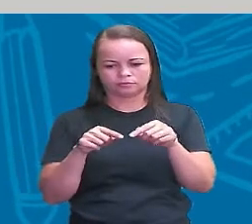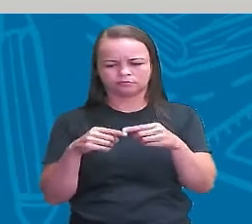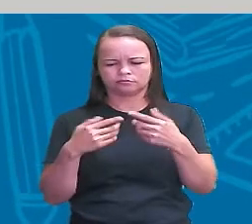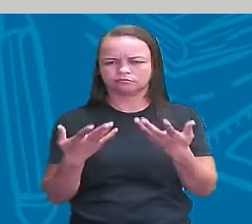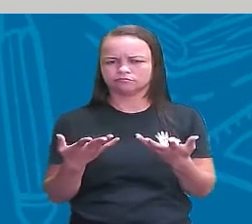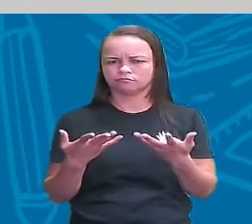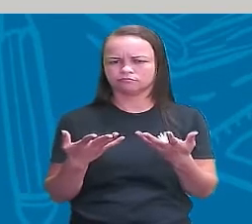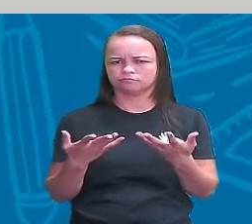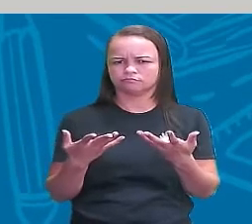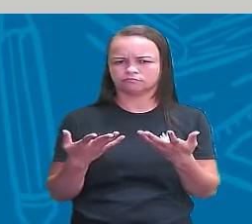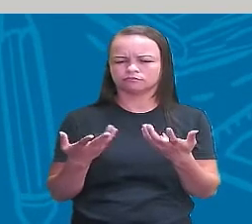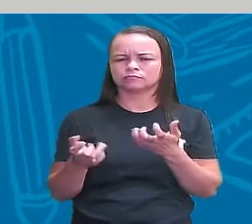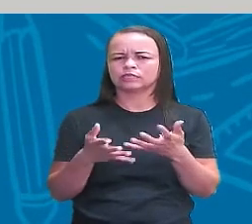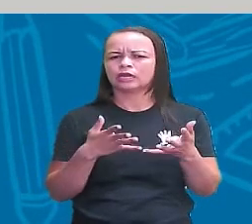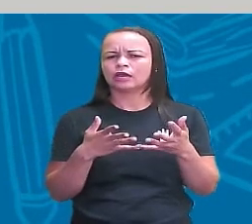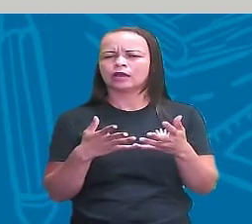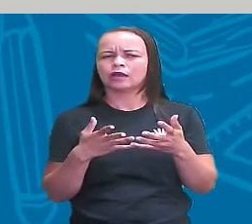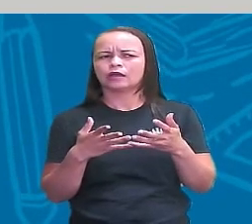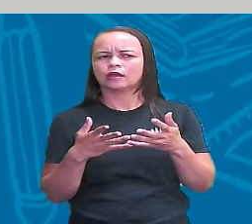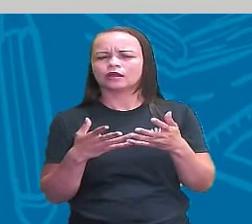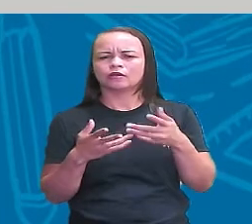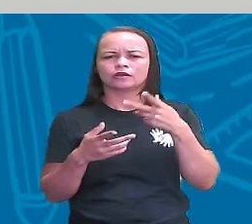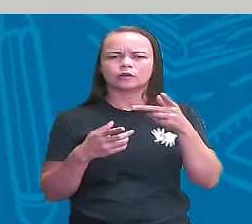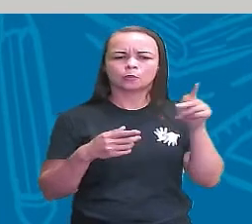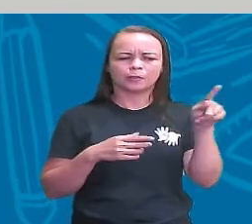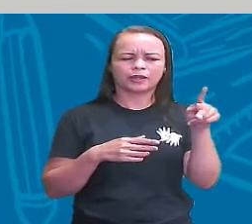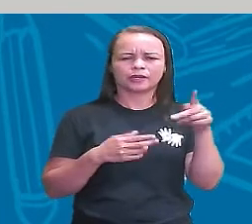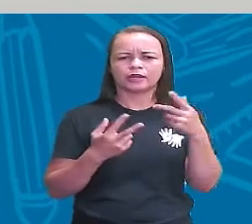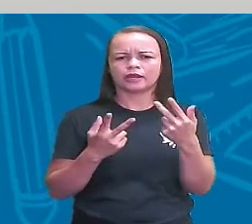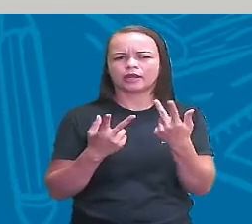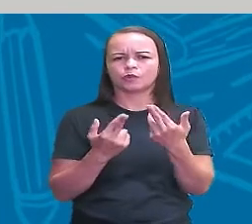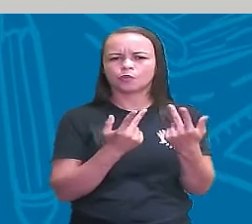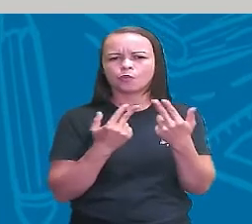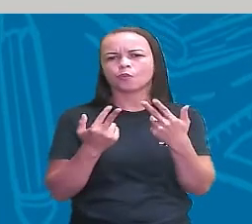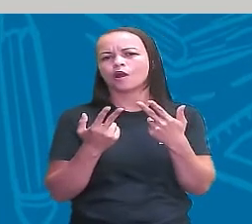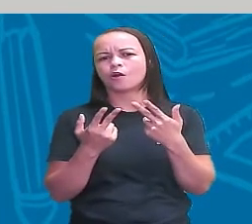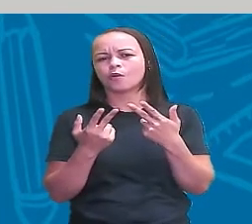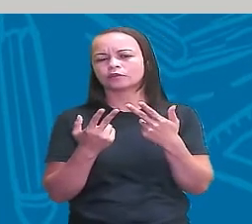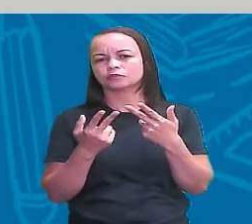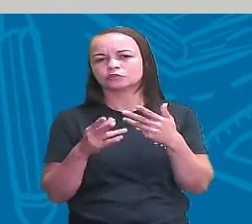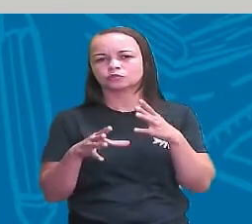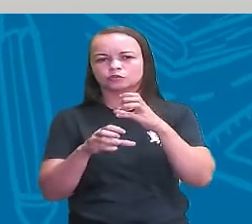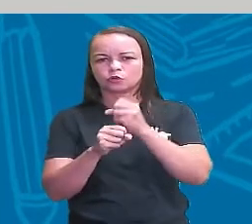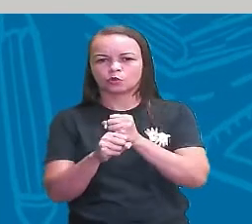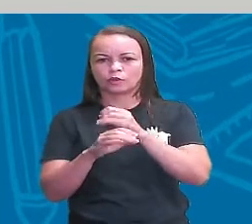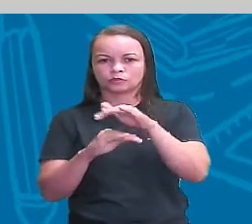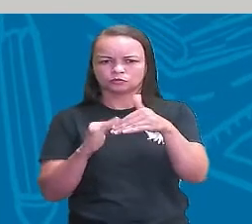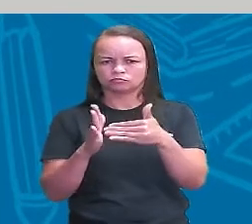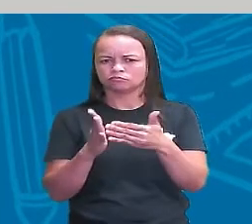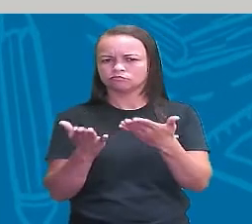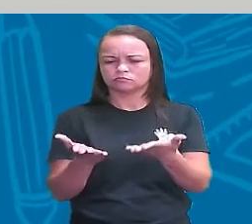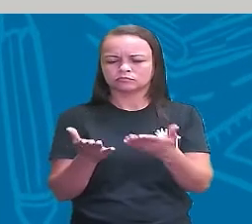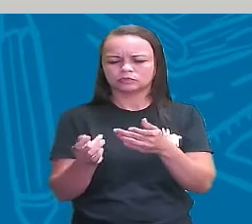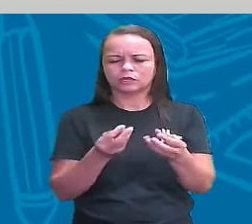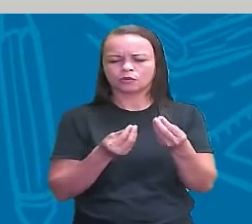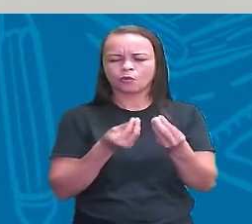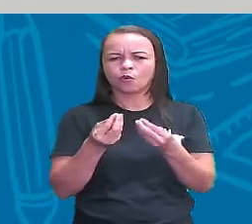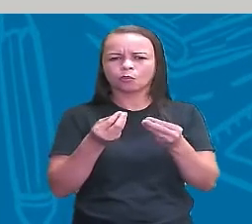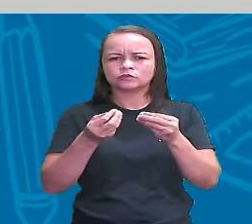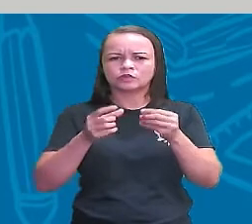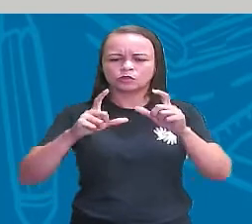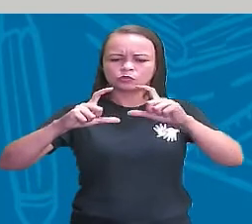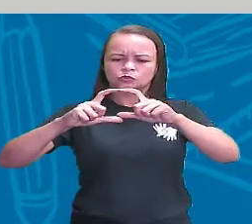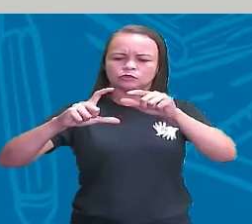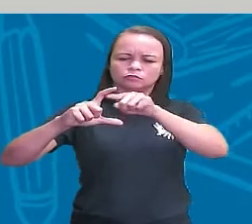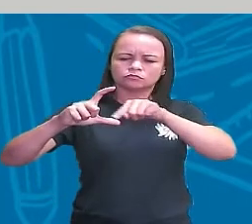eu consigo... A senhora falou do perímetro é a soma de todos os lados. Como é que eu vou? Um círculo não tem lados. Como é que eu vou medir o perímetro de um círculo?